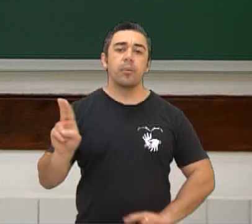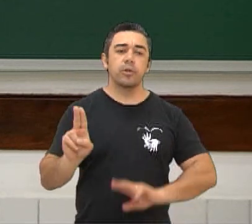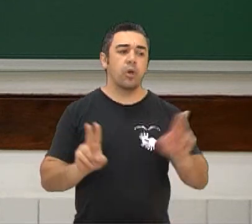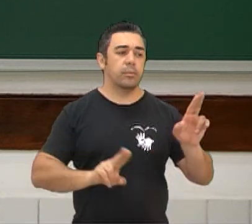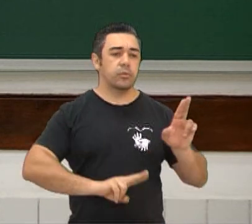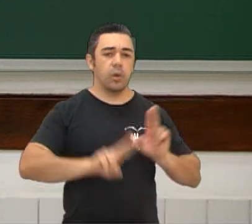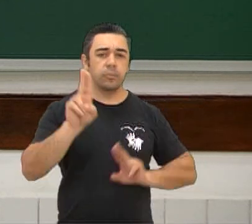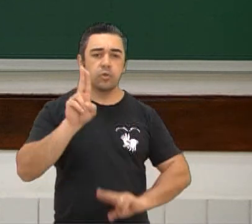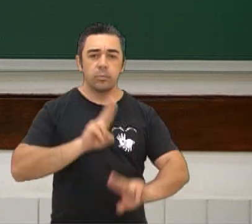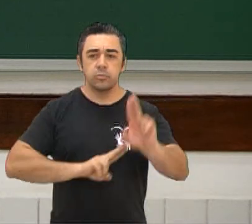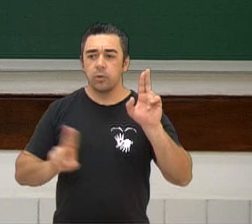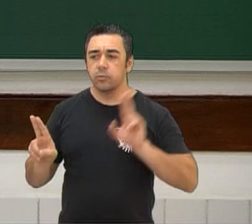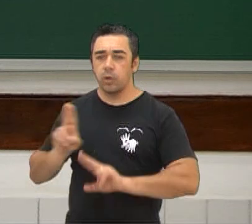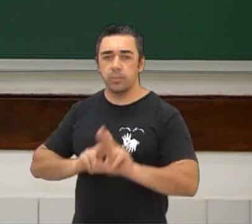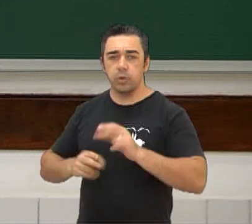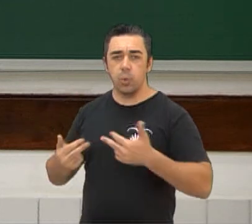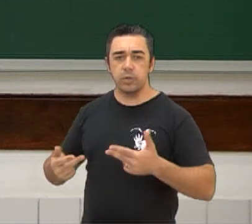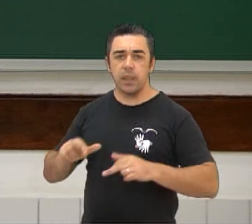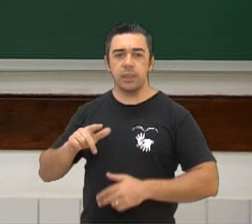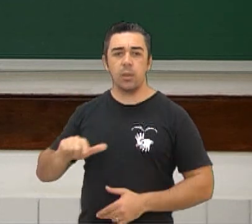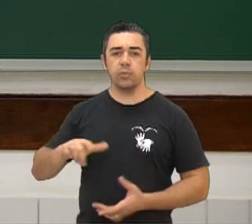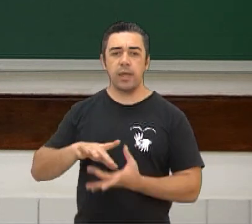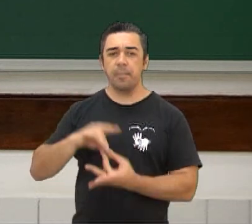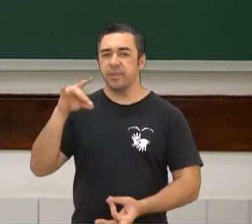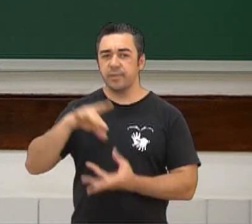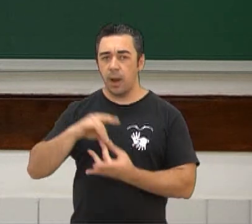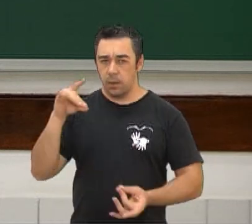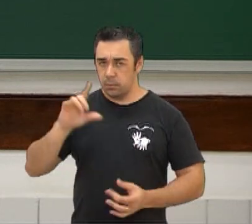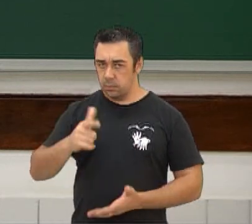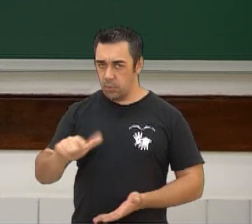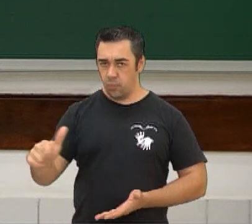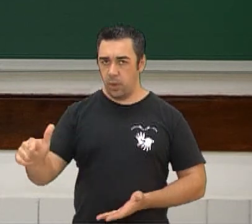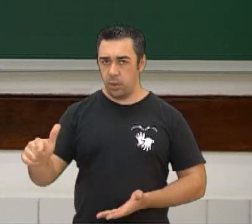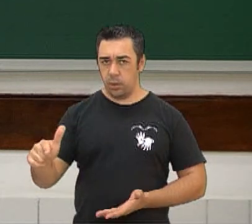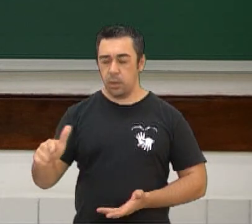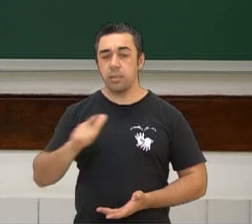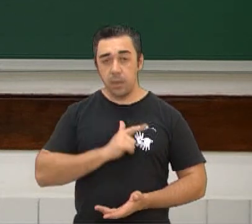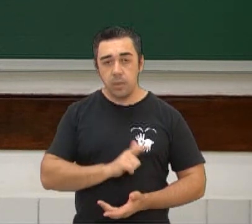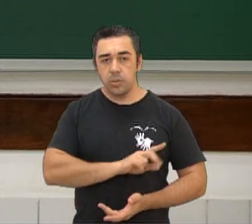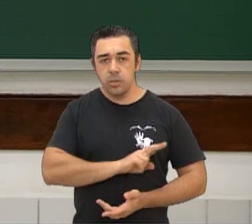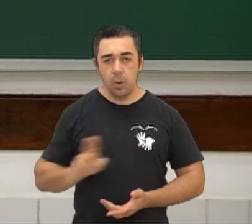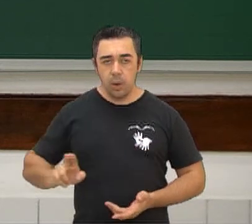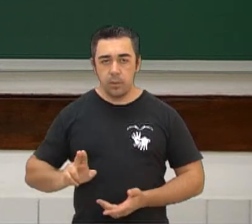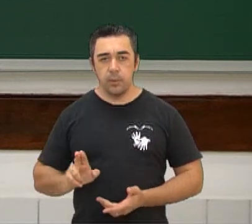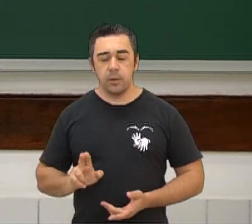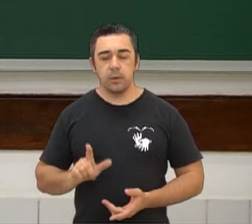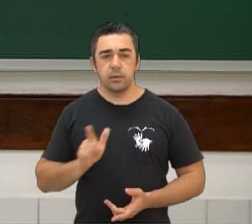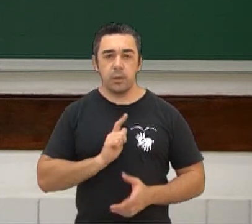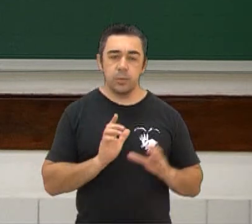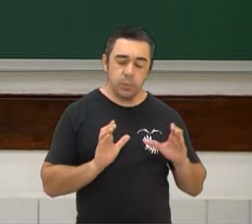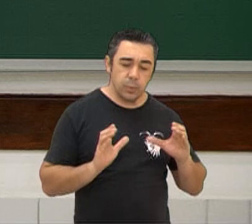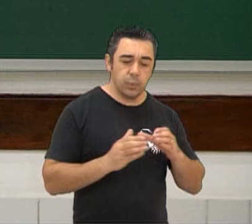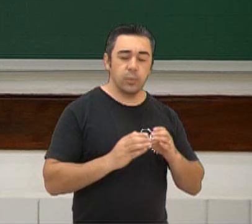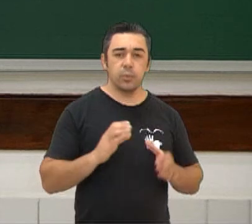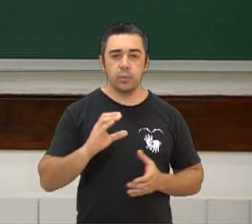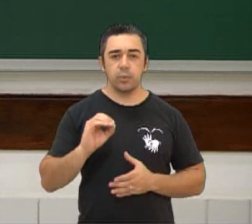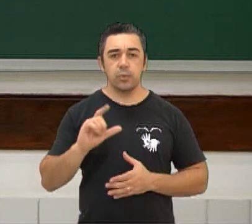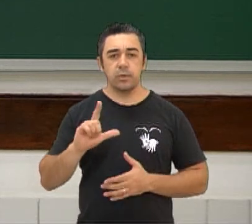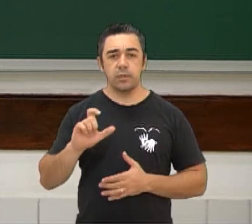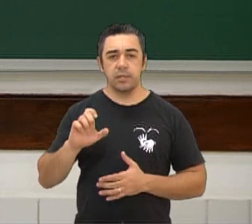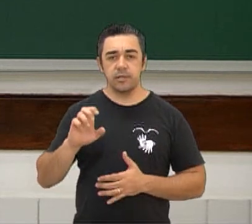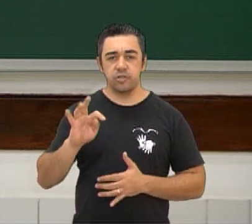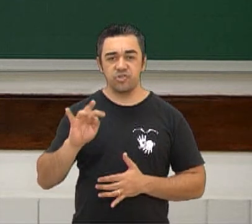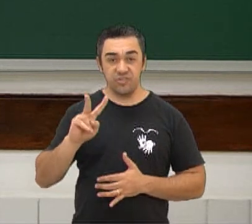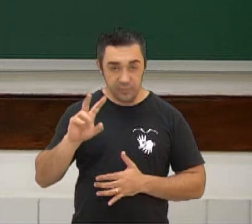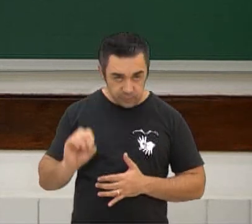não tem uma coisa abstrata, fora da matéria. O coletivo é simplesmente